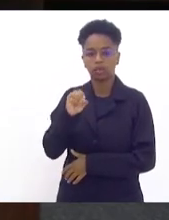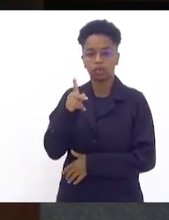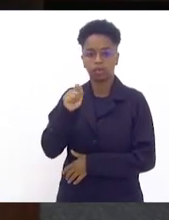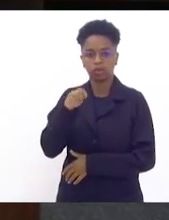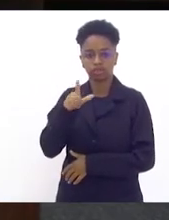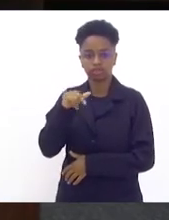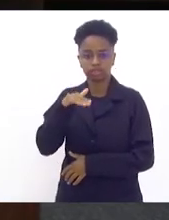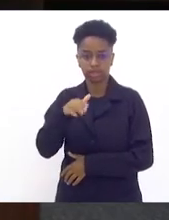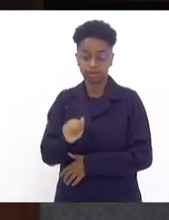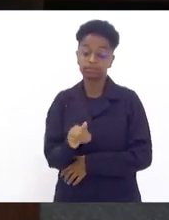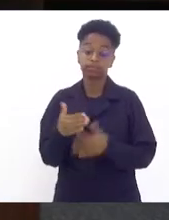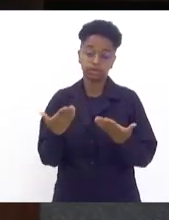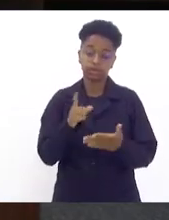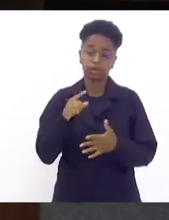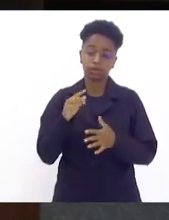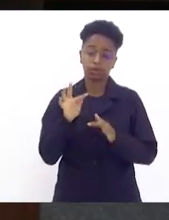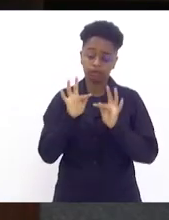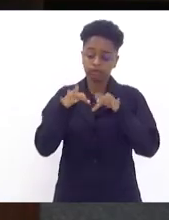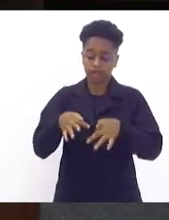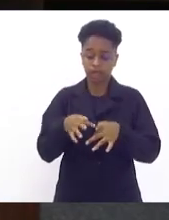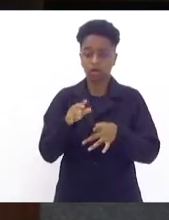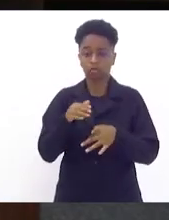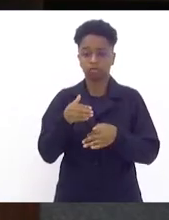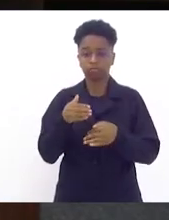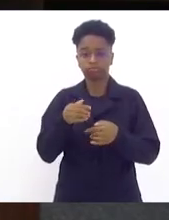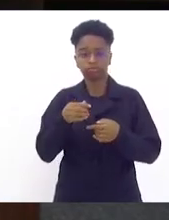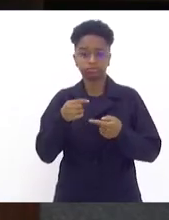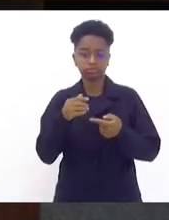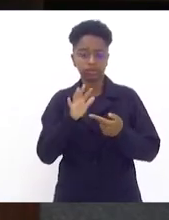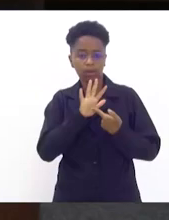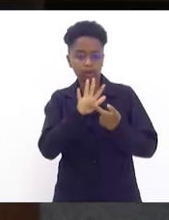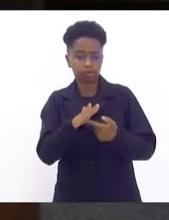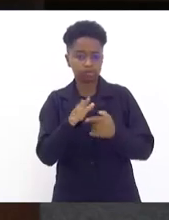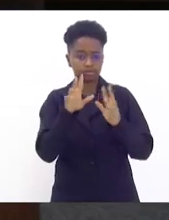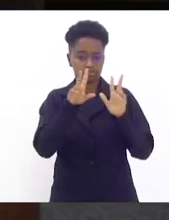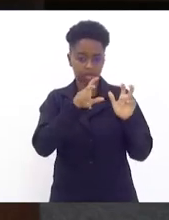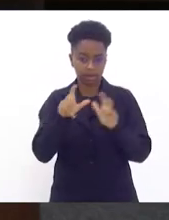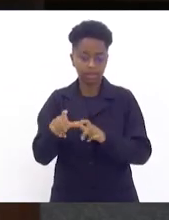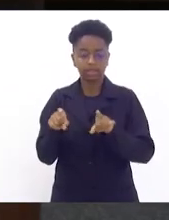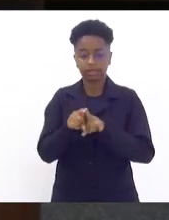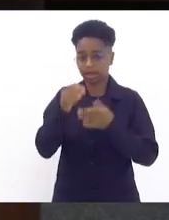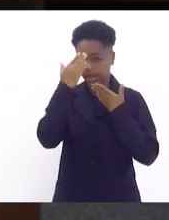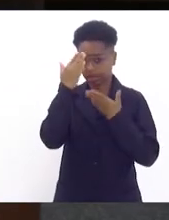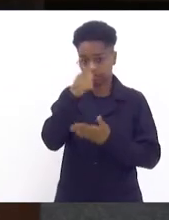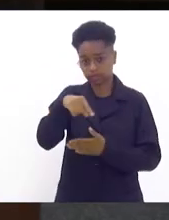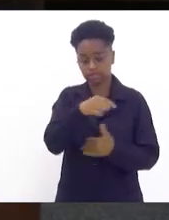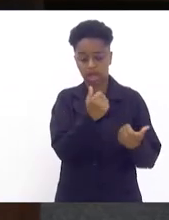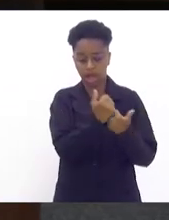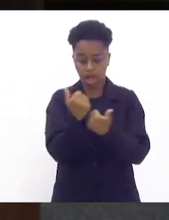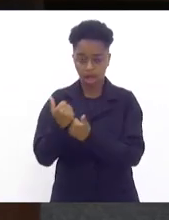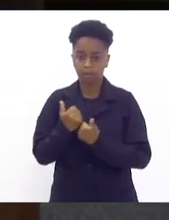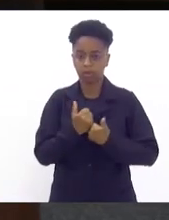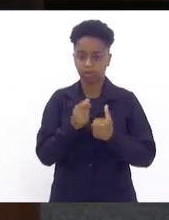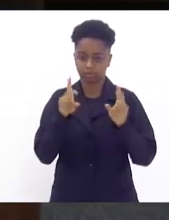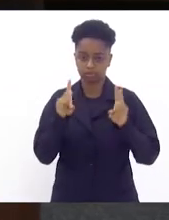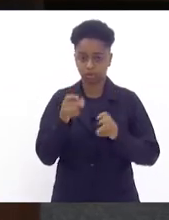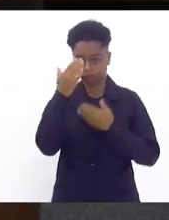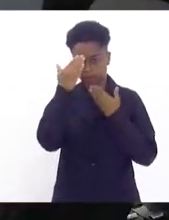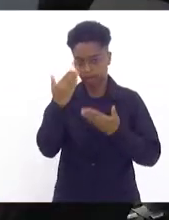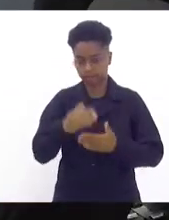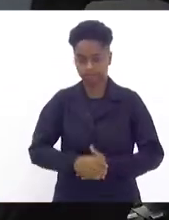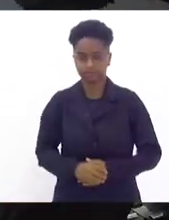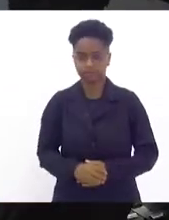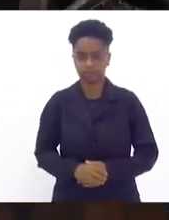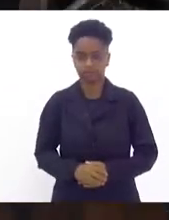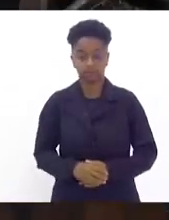Eram essas as nossas considerações, agradecendo desde já o apoio dos nossos pares a essa iniciativa. Muito obrigada.